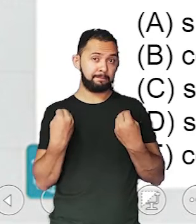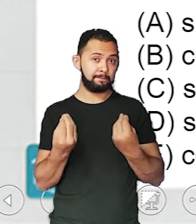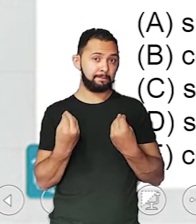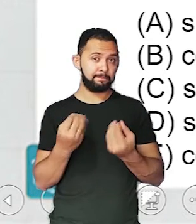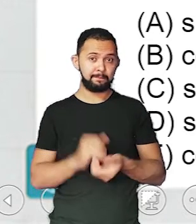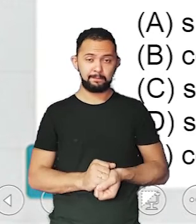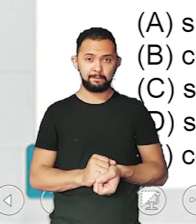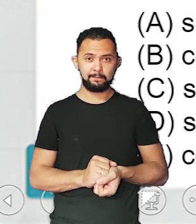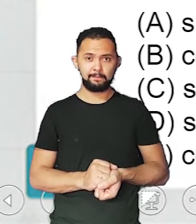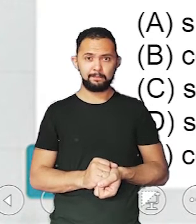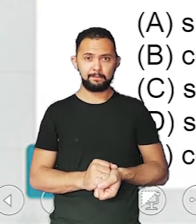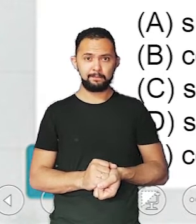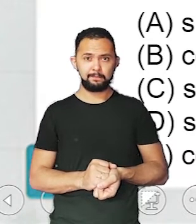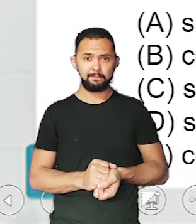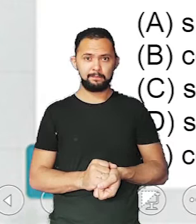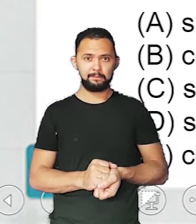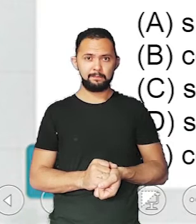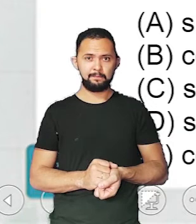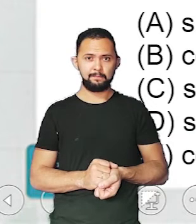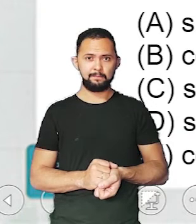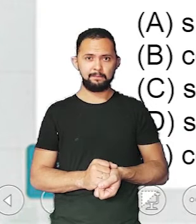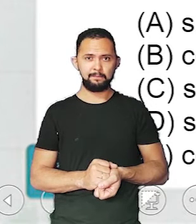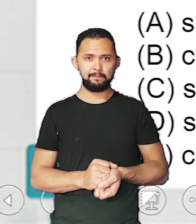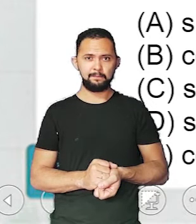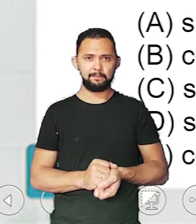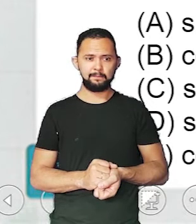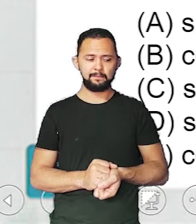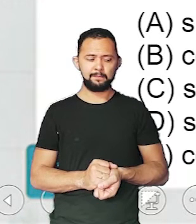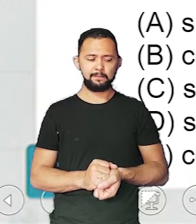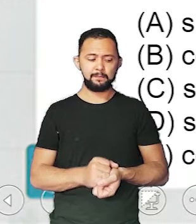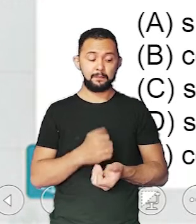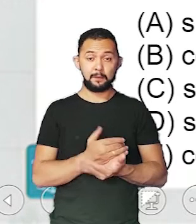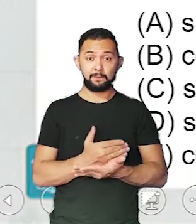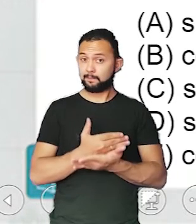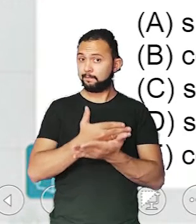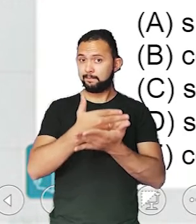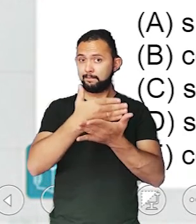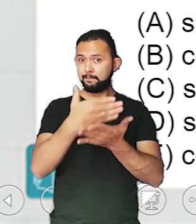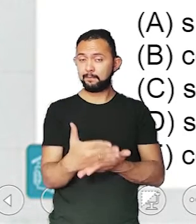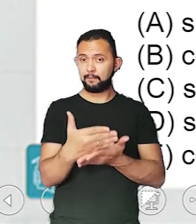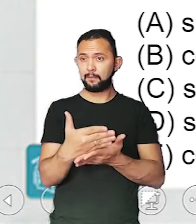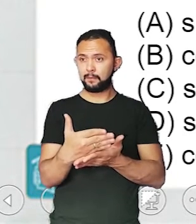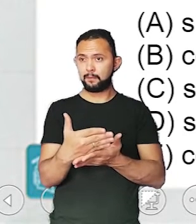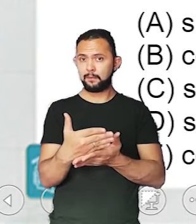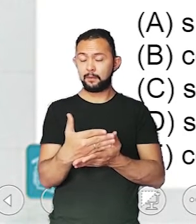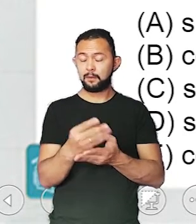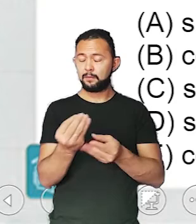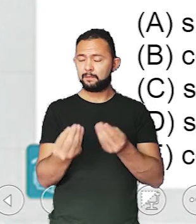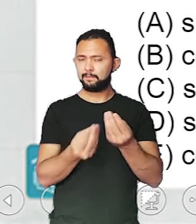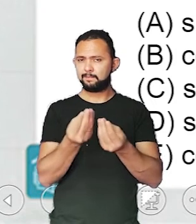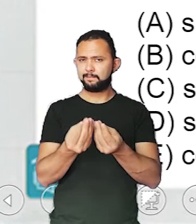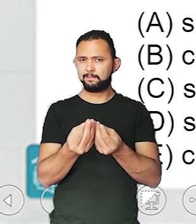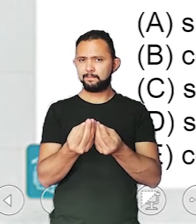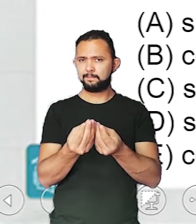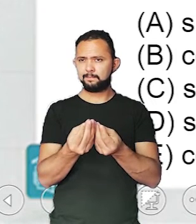ok? Então, cujos termos introdutórios atuam como Aí pronome relativo, tá certinho,